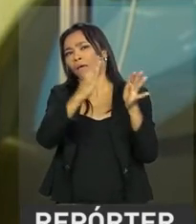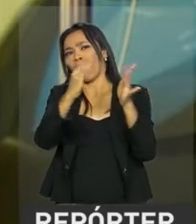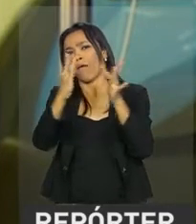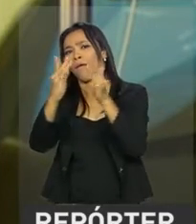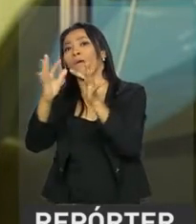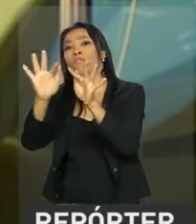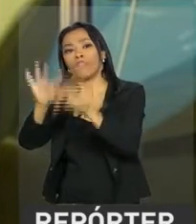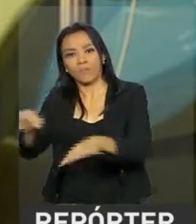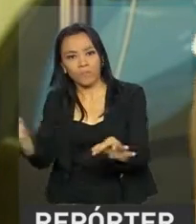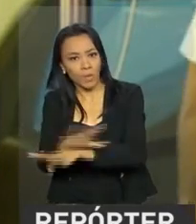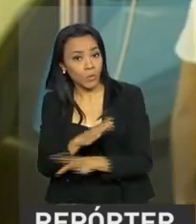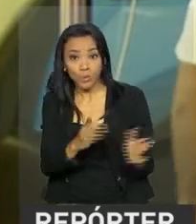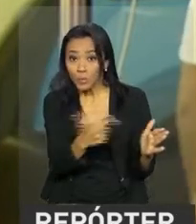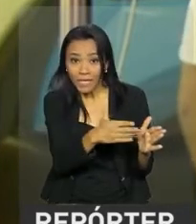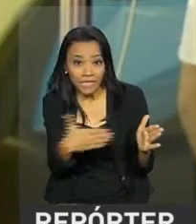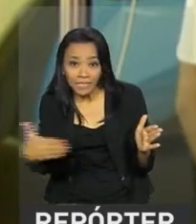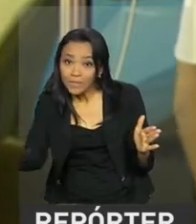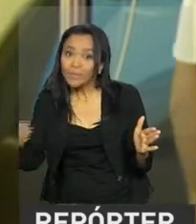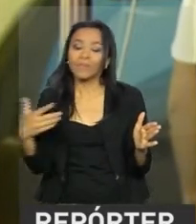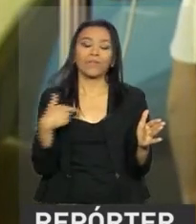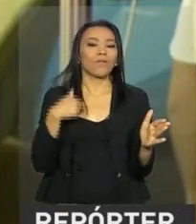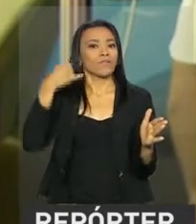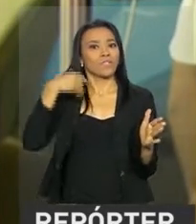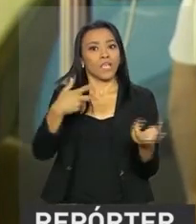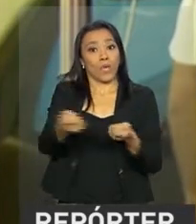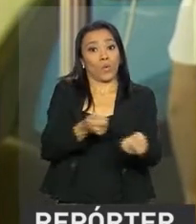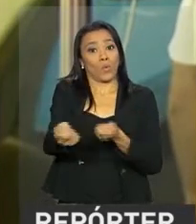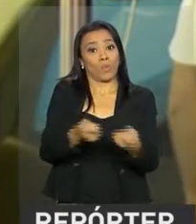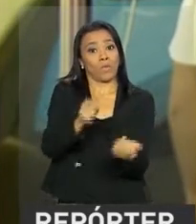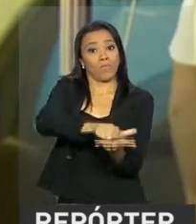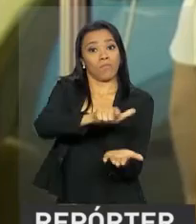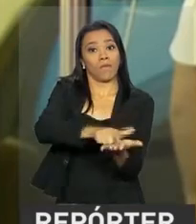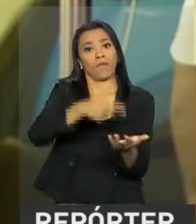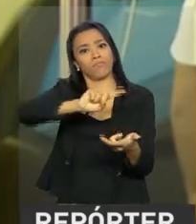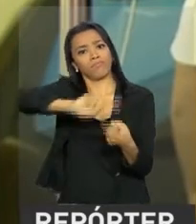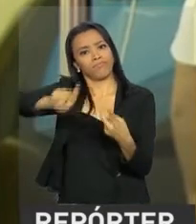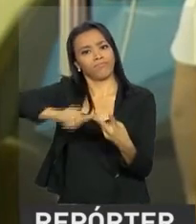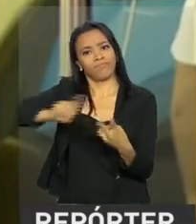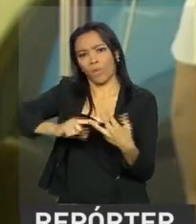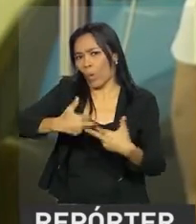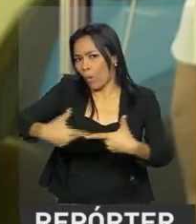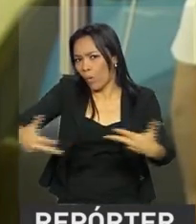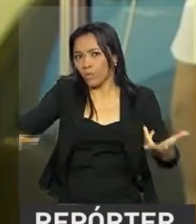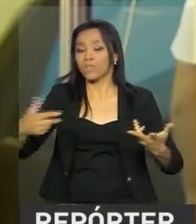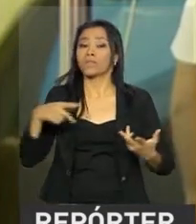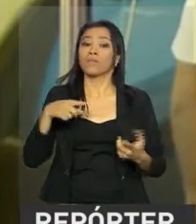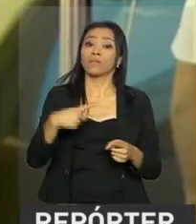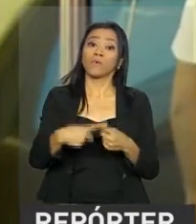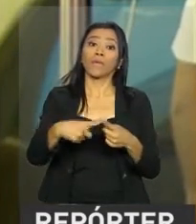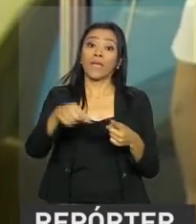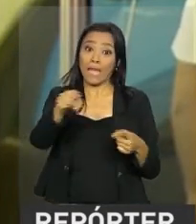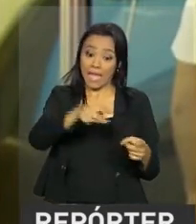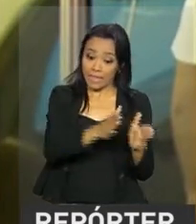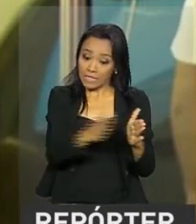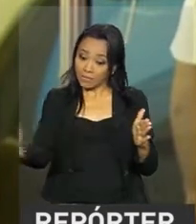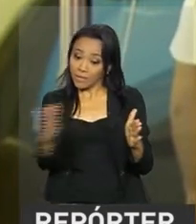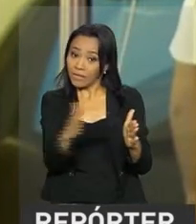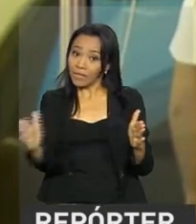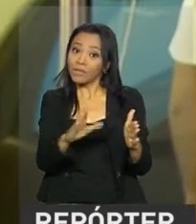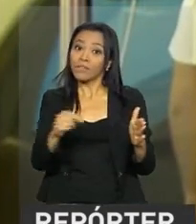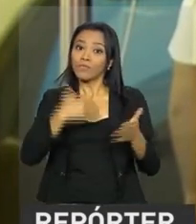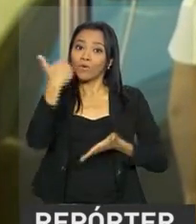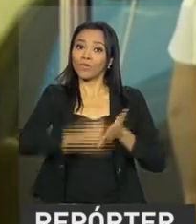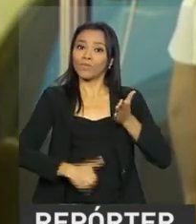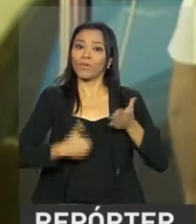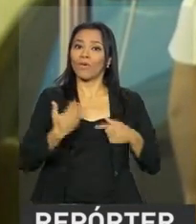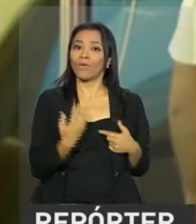o fato de não ter isso já é uma economia para o Estado, e isso é revertido no valor então que é cobrado, né, diante dos órgãos autuadores que